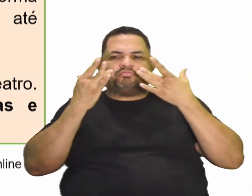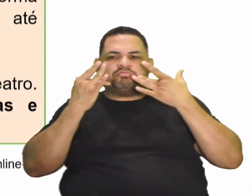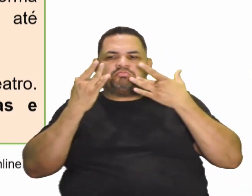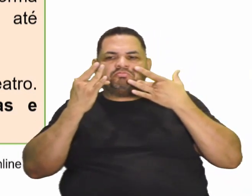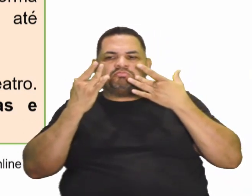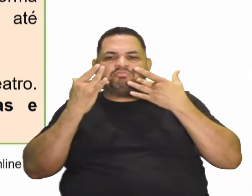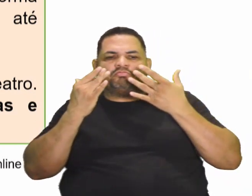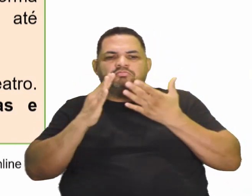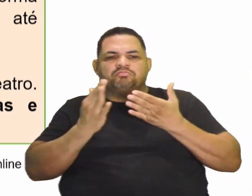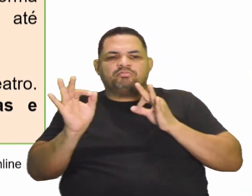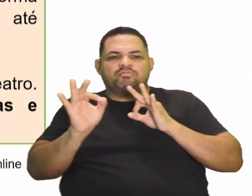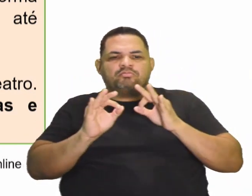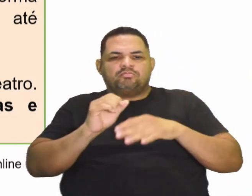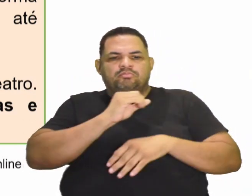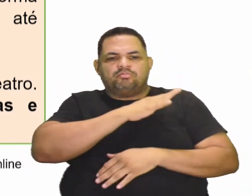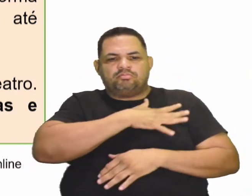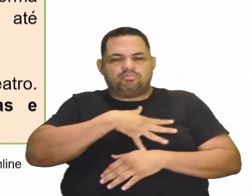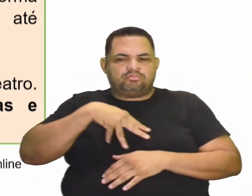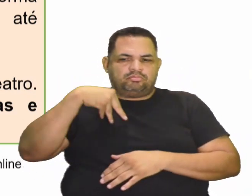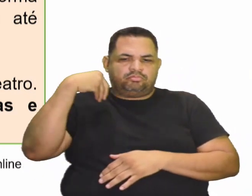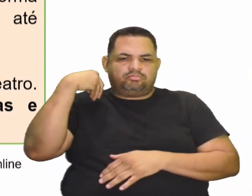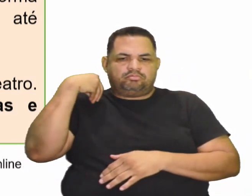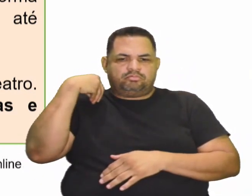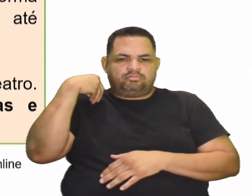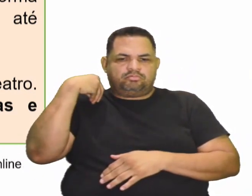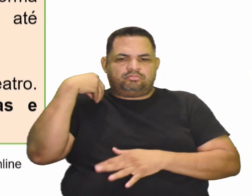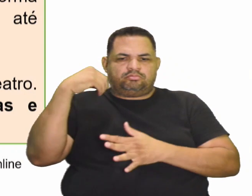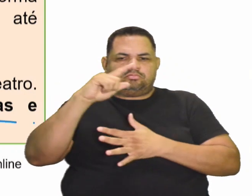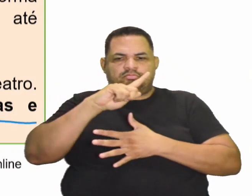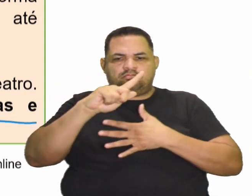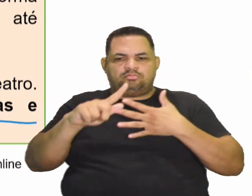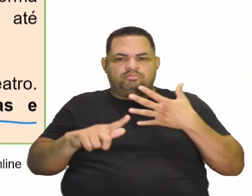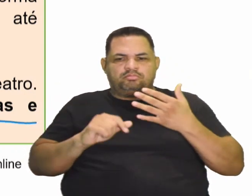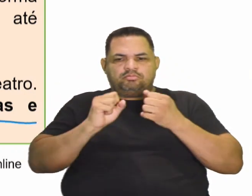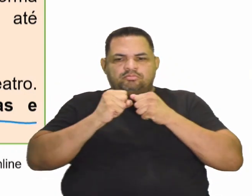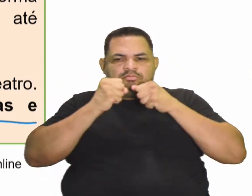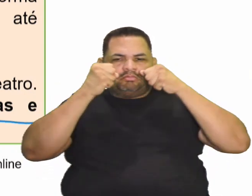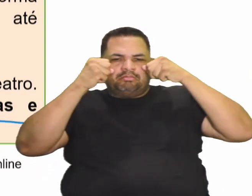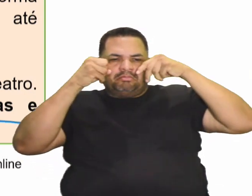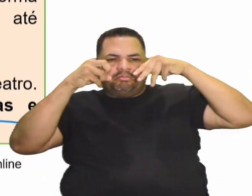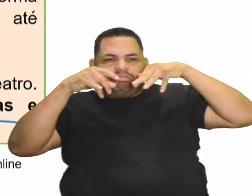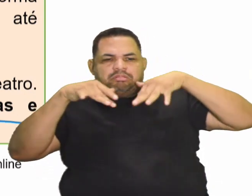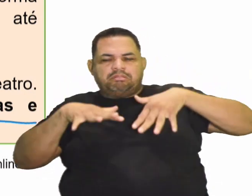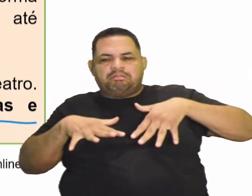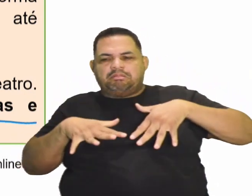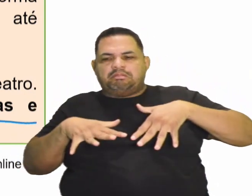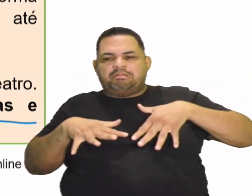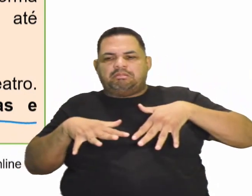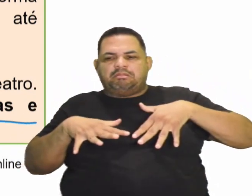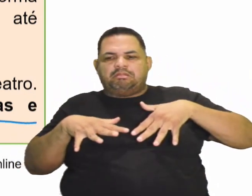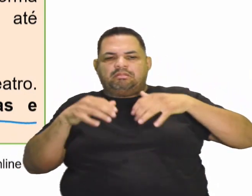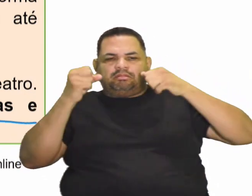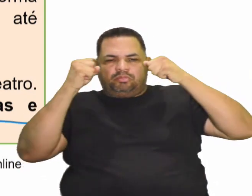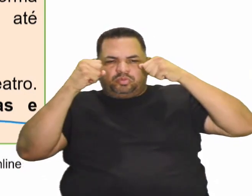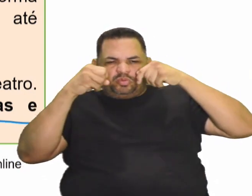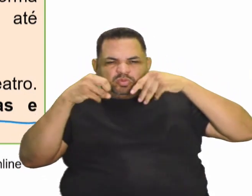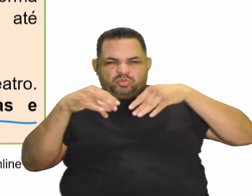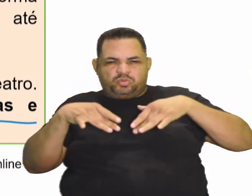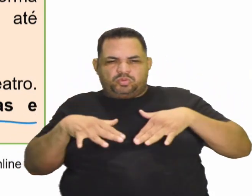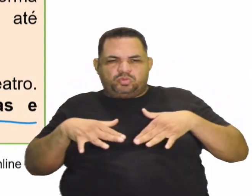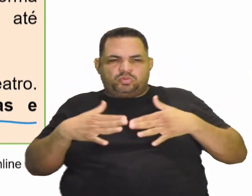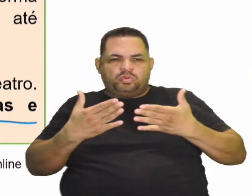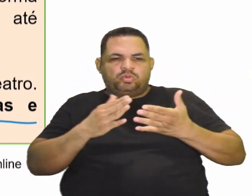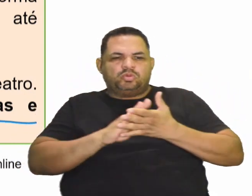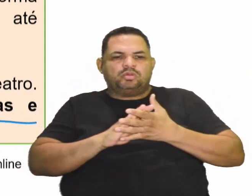de teatro, que Aristóteles dividiu em tragédias e comédias. Também era muito desenvolvido